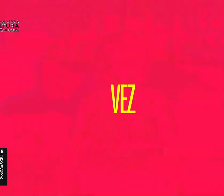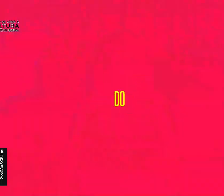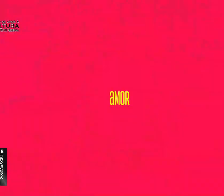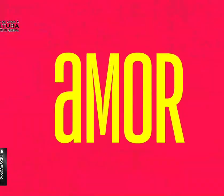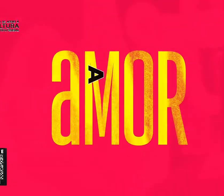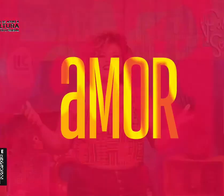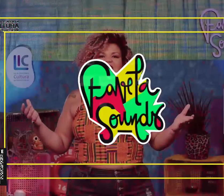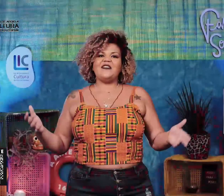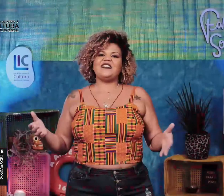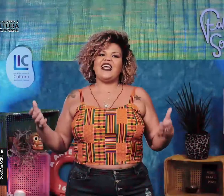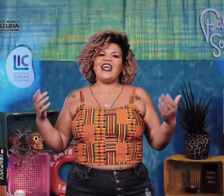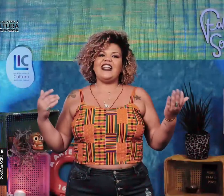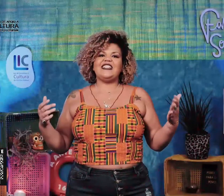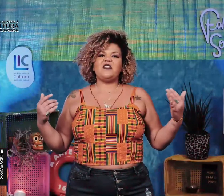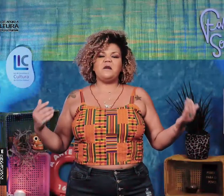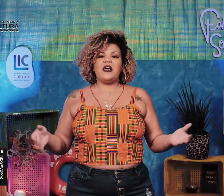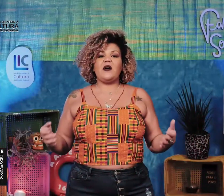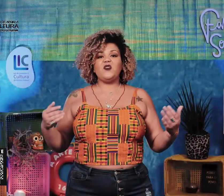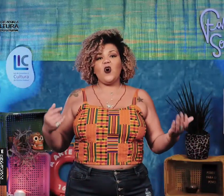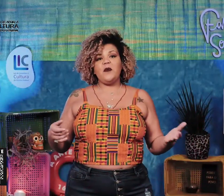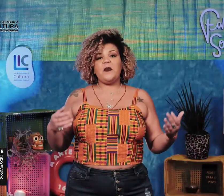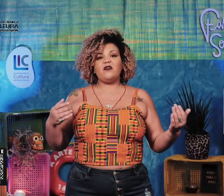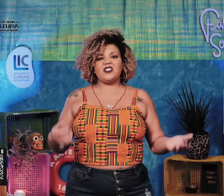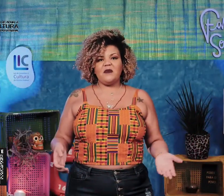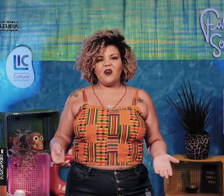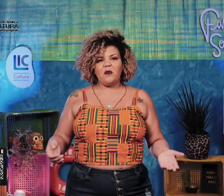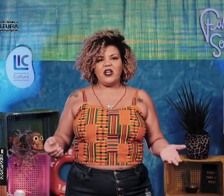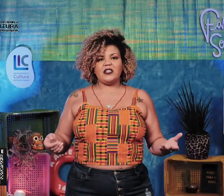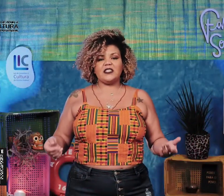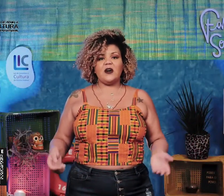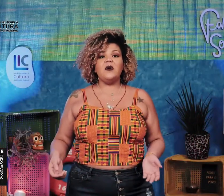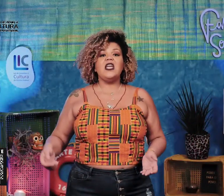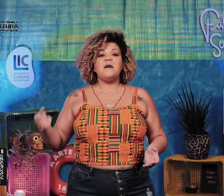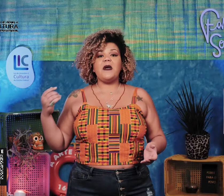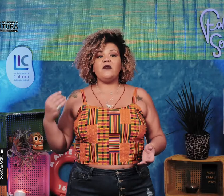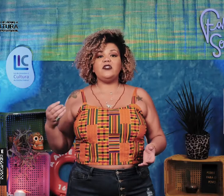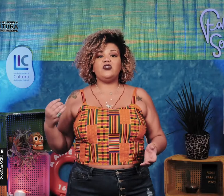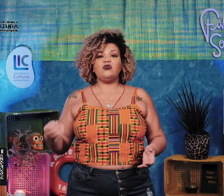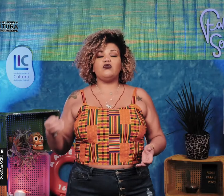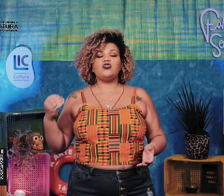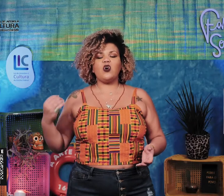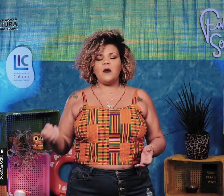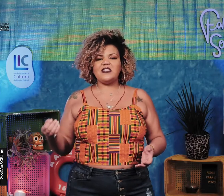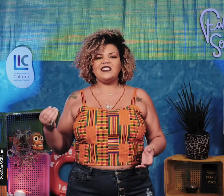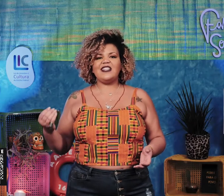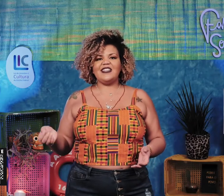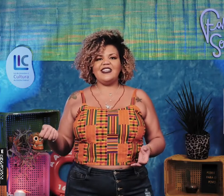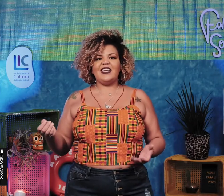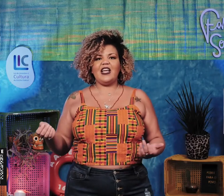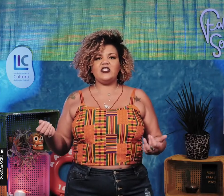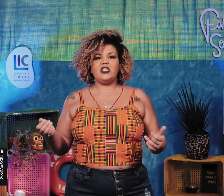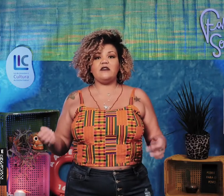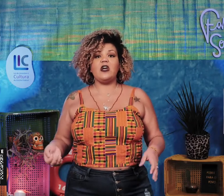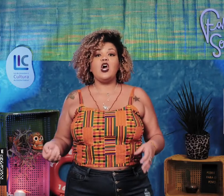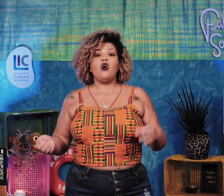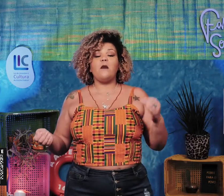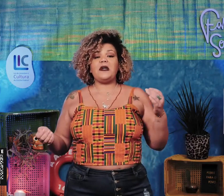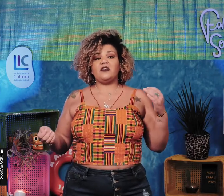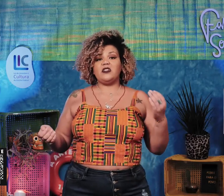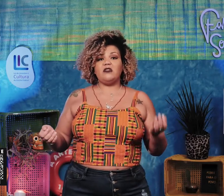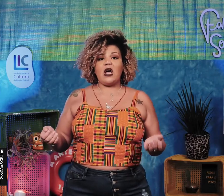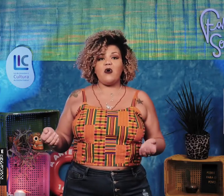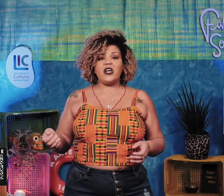transformação social favelas São José realizado pela um nome produção e comunicação e pelo Instituto soma cidadania